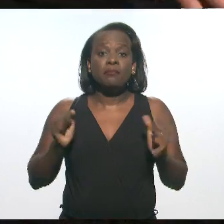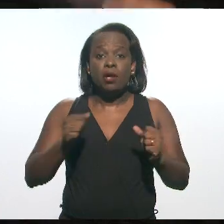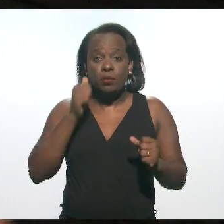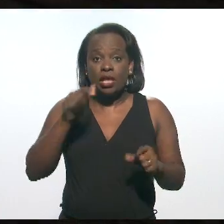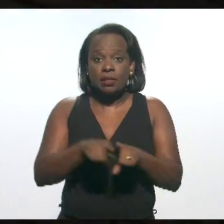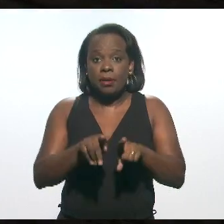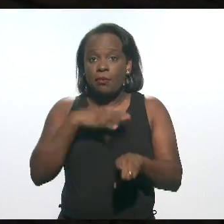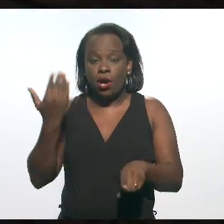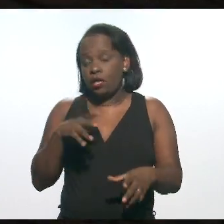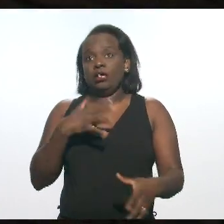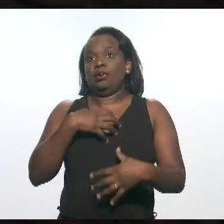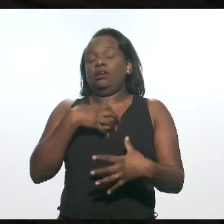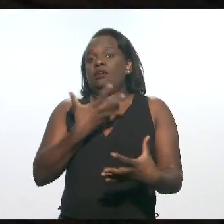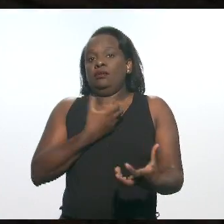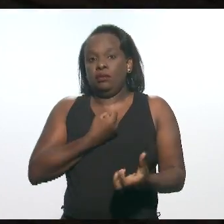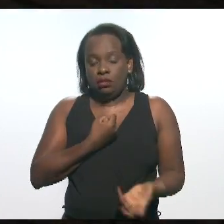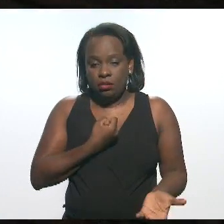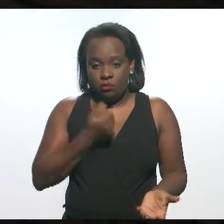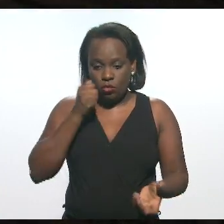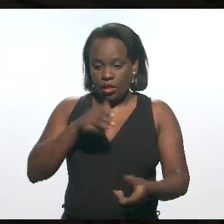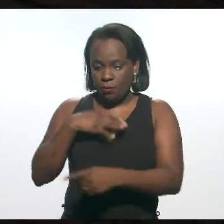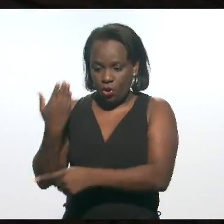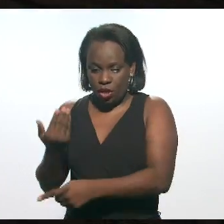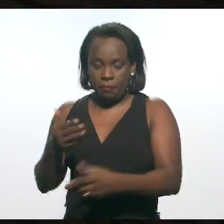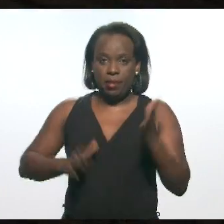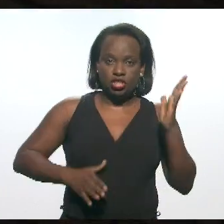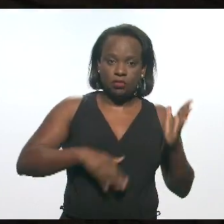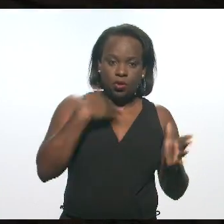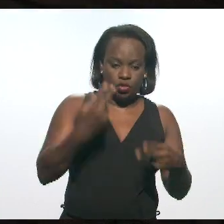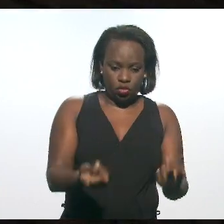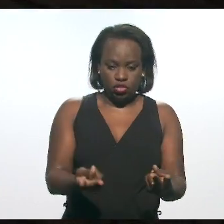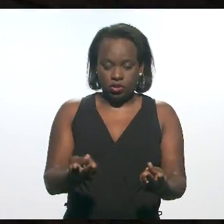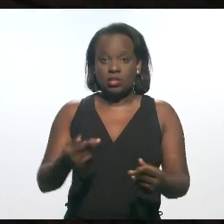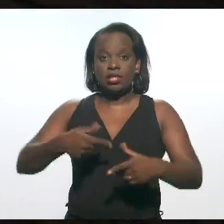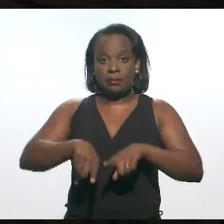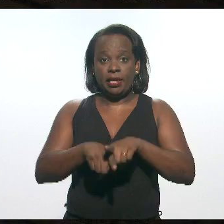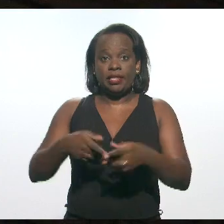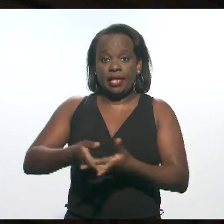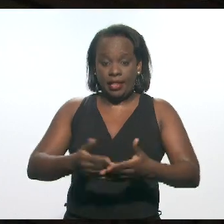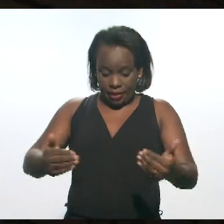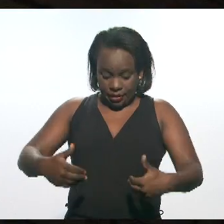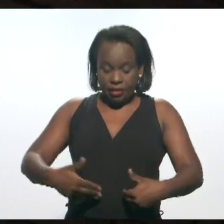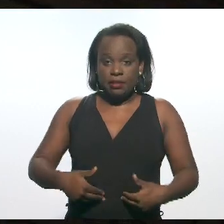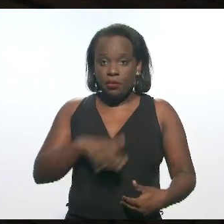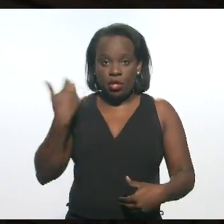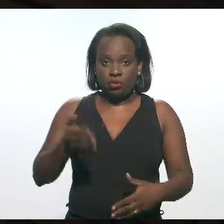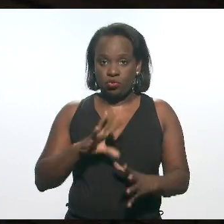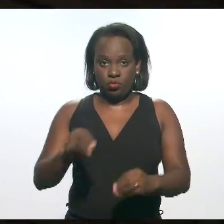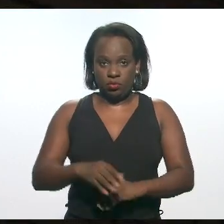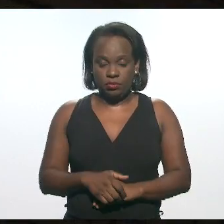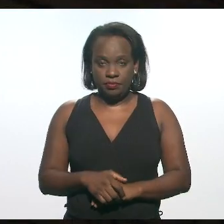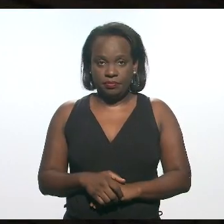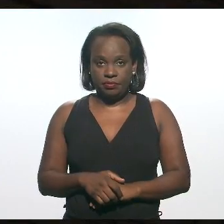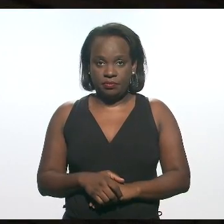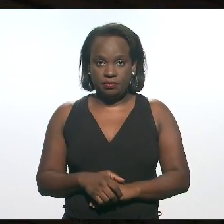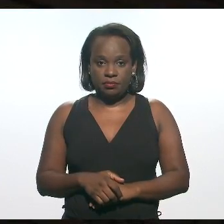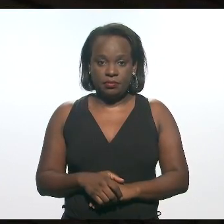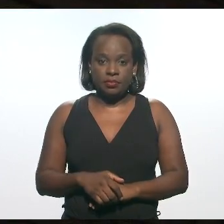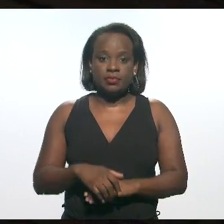quem sabe até morre diante daquela situação morrendo a senhora e morrendo também o bebê e aquele aquele bandido